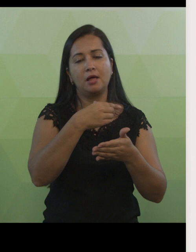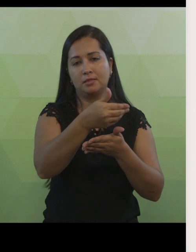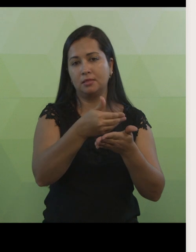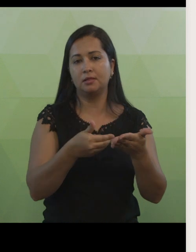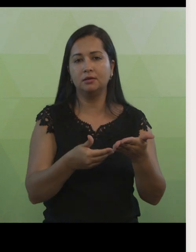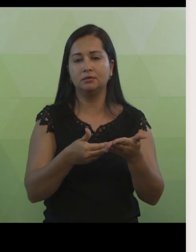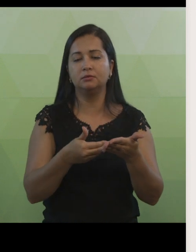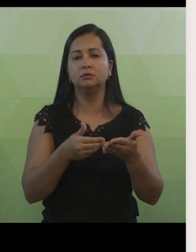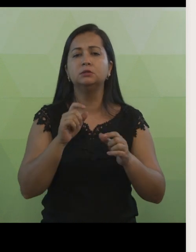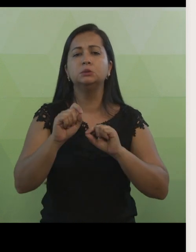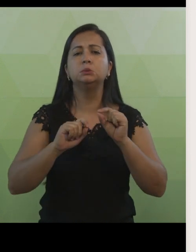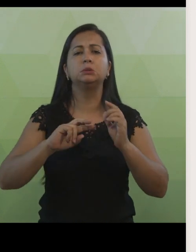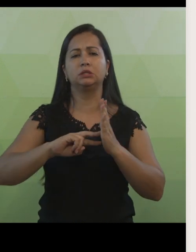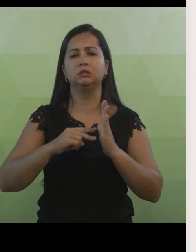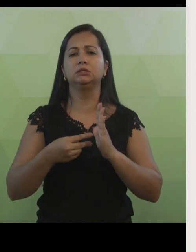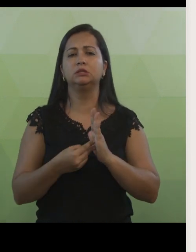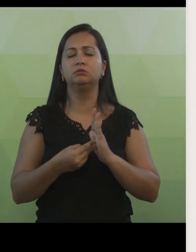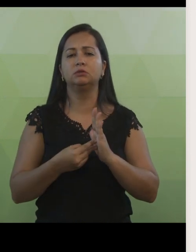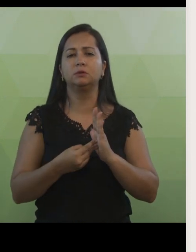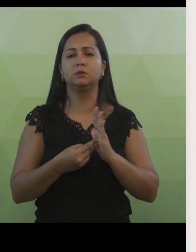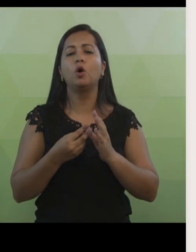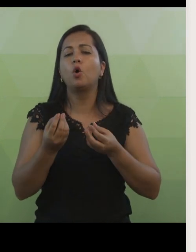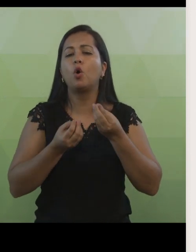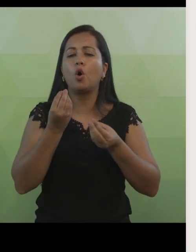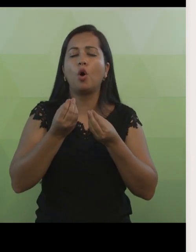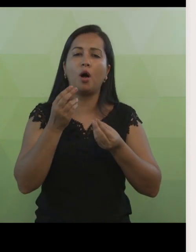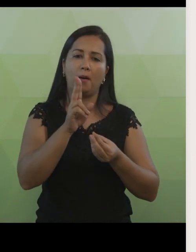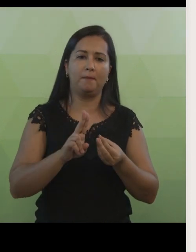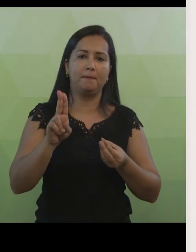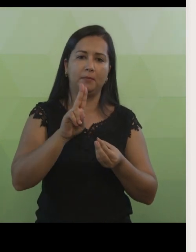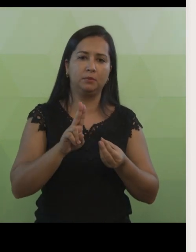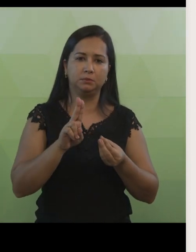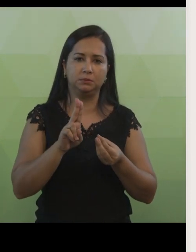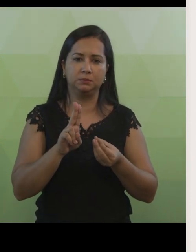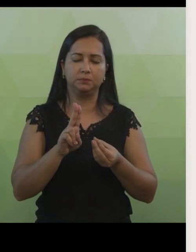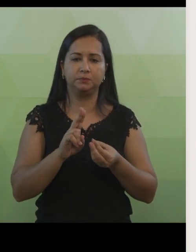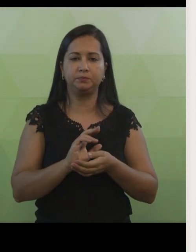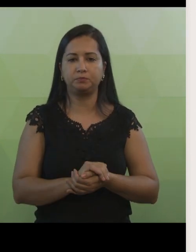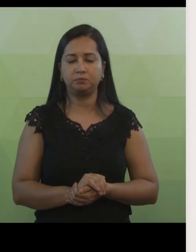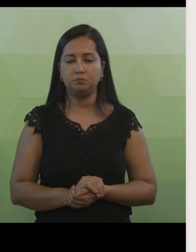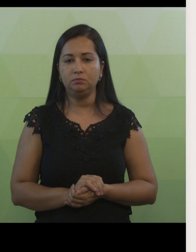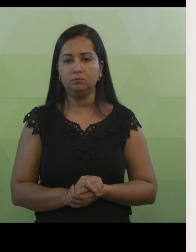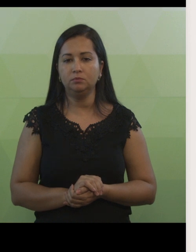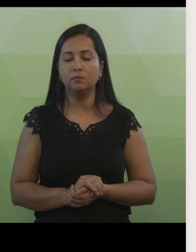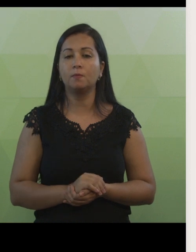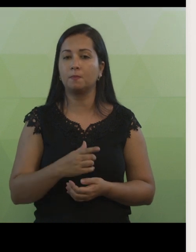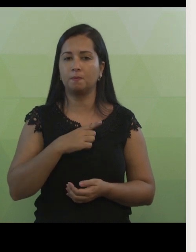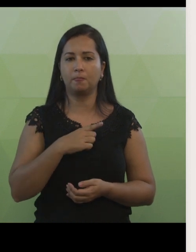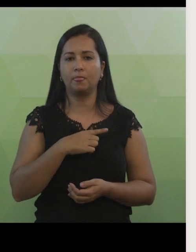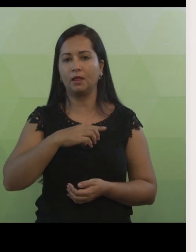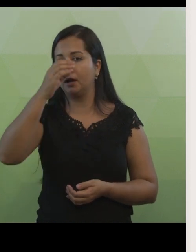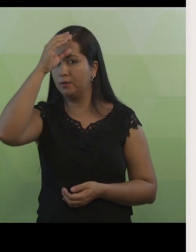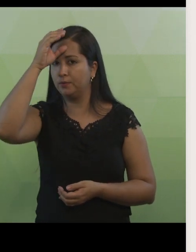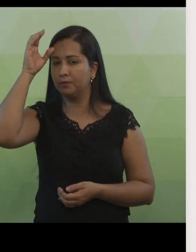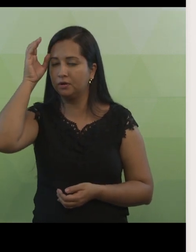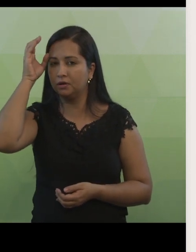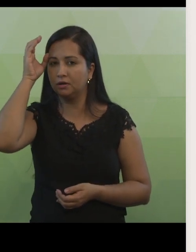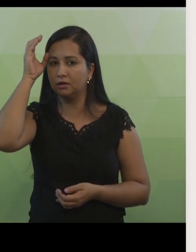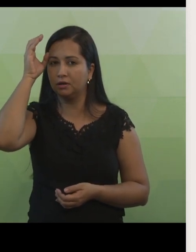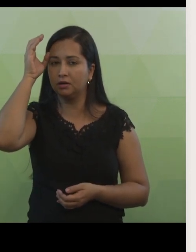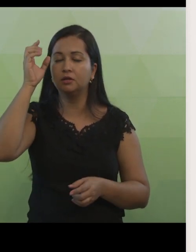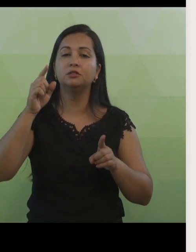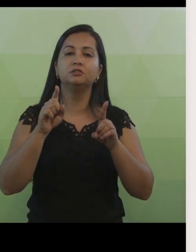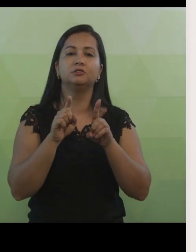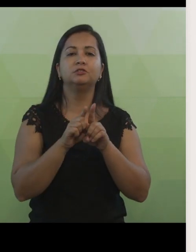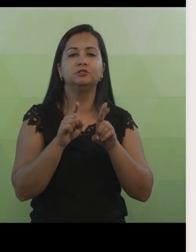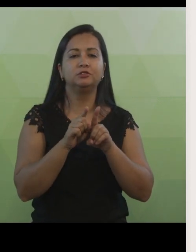o cabeçalho de payload, funcionando como um proxy. O que seria? Voltamos ao conceito de proxy. Um equipamento